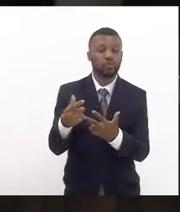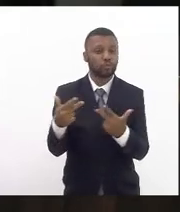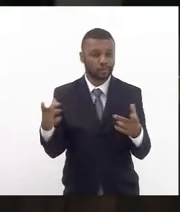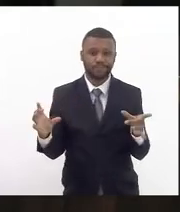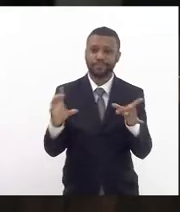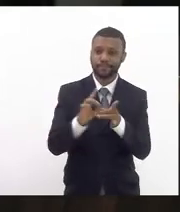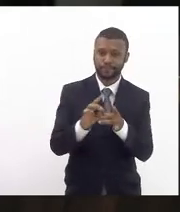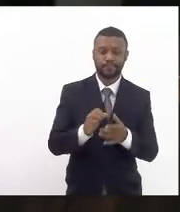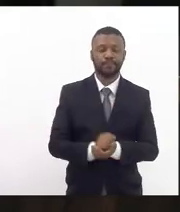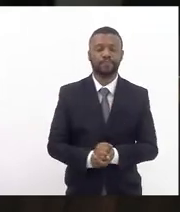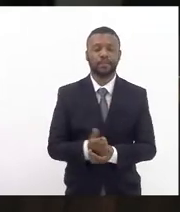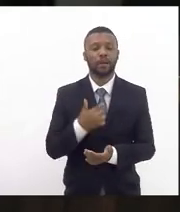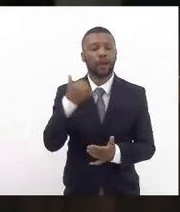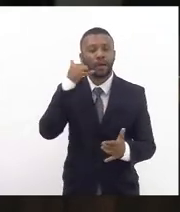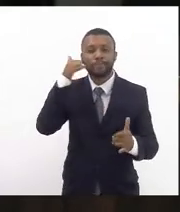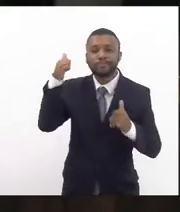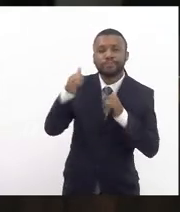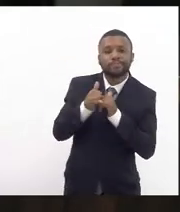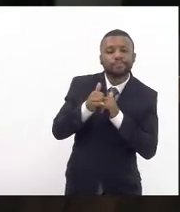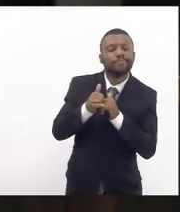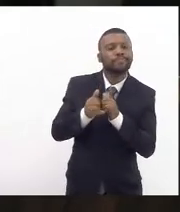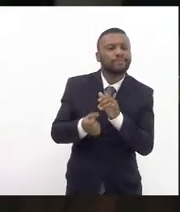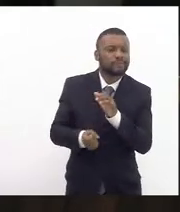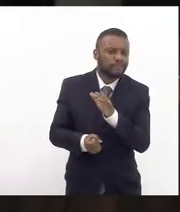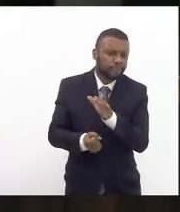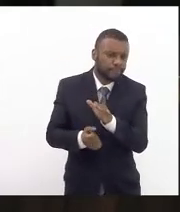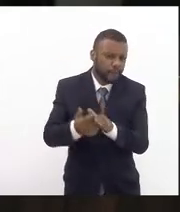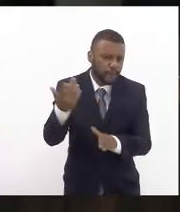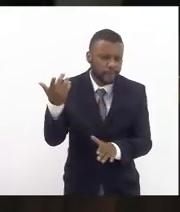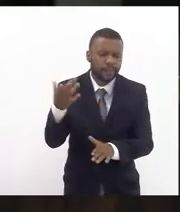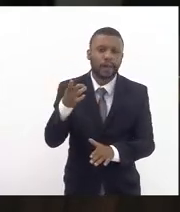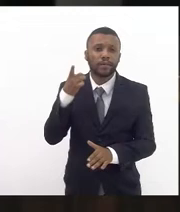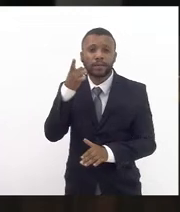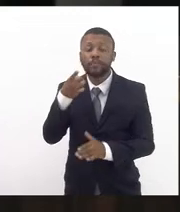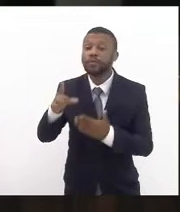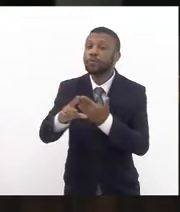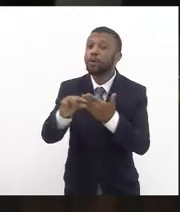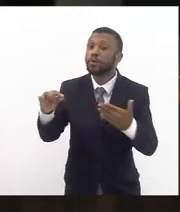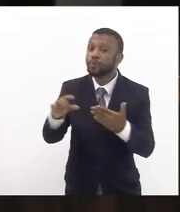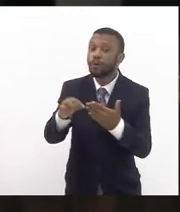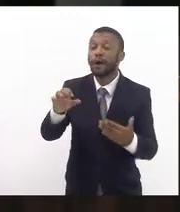deputado Alexandre. E ele queria que pedisse